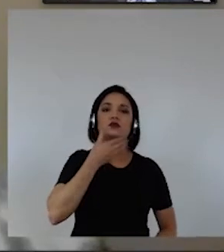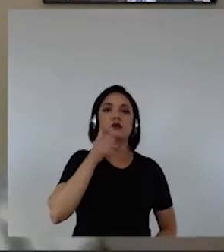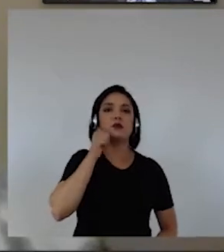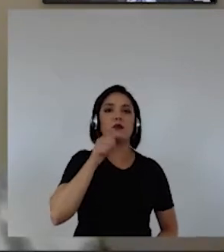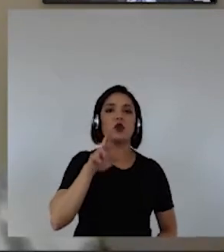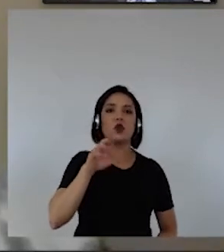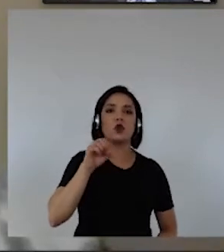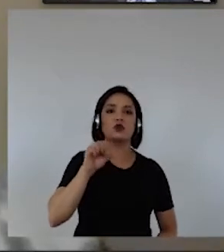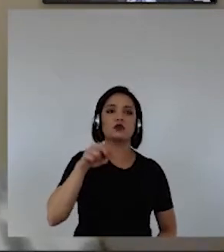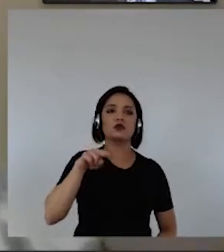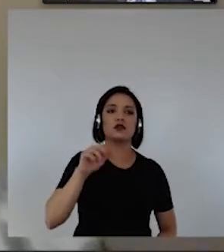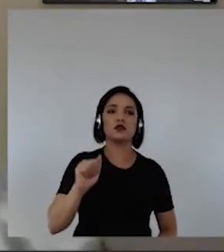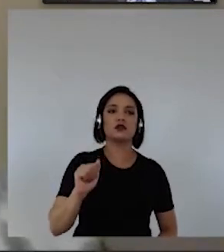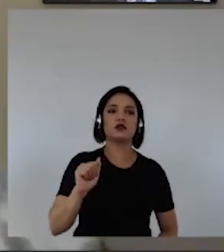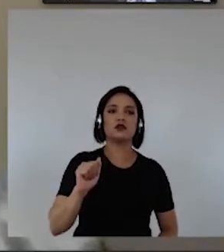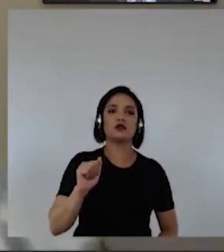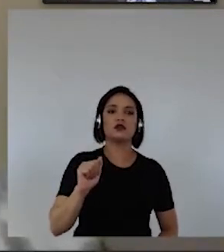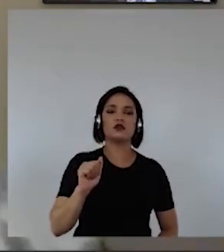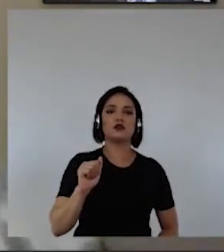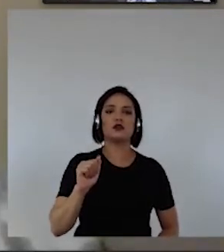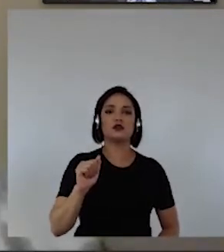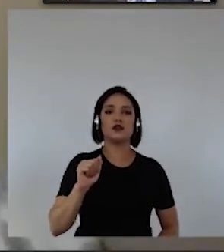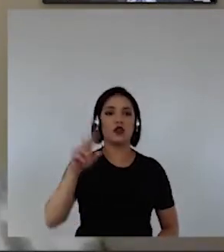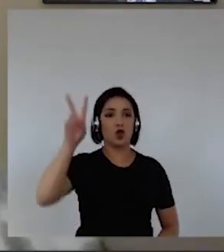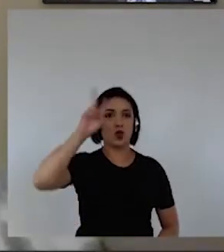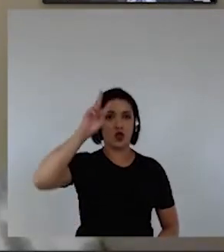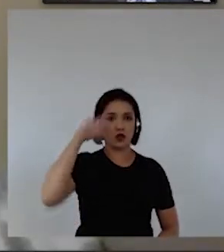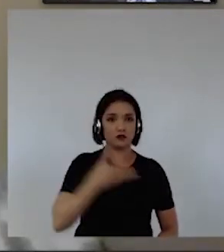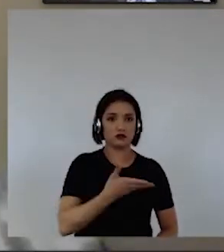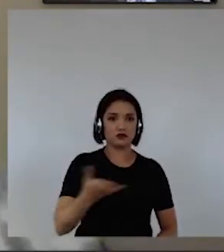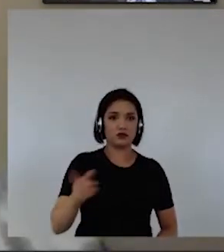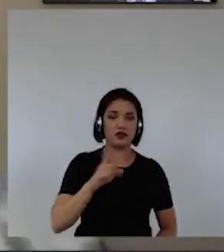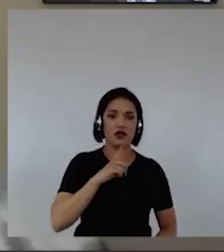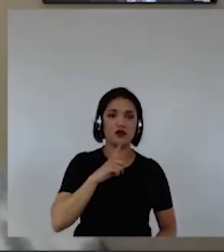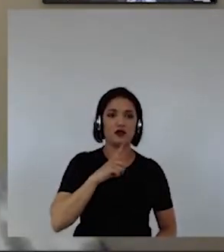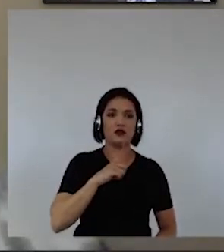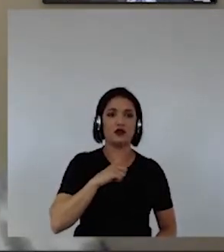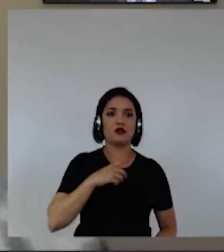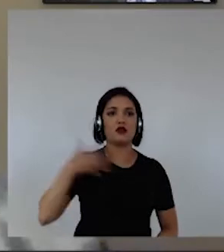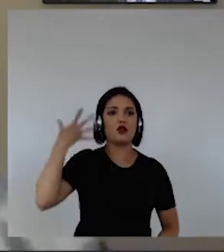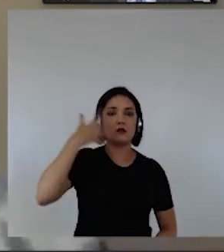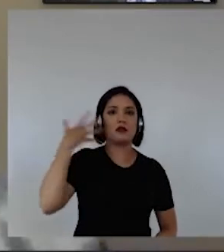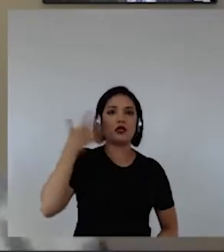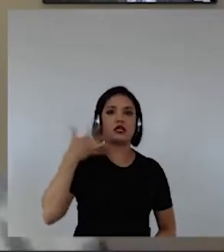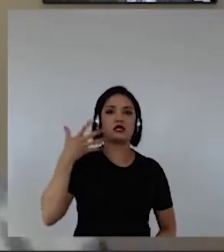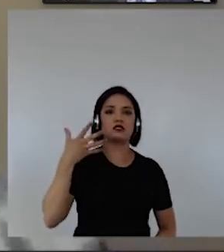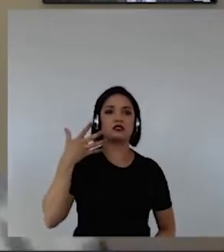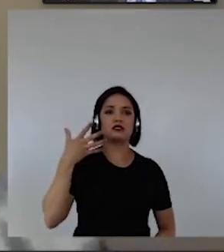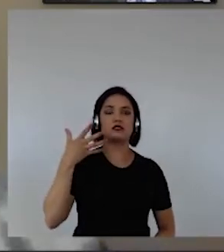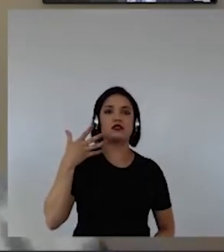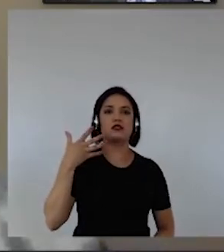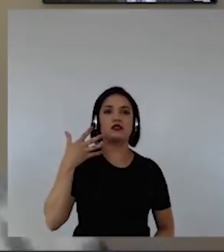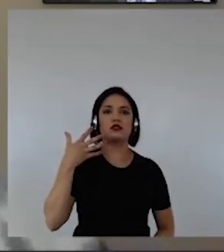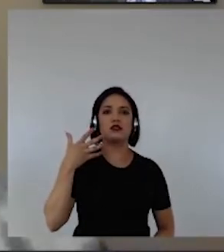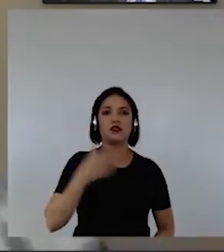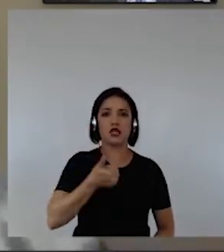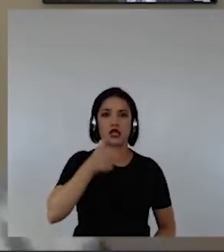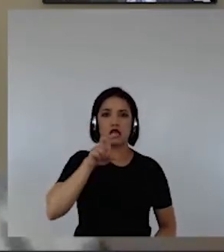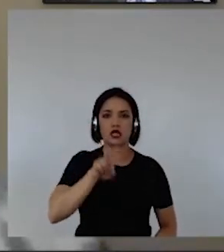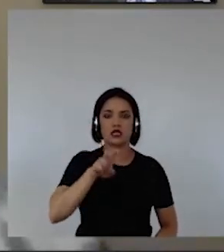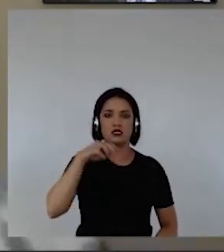Fonseca. Lembro a todos que a palestra terá duração de 15 minutos.